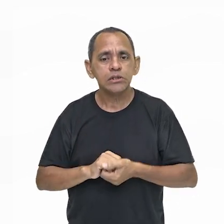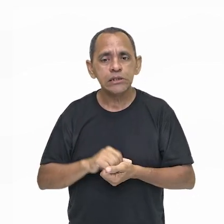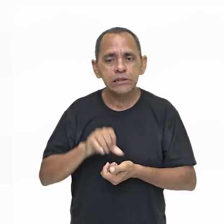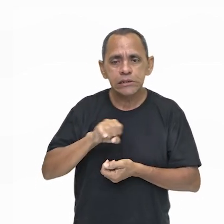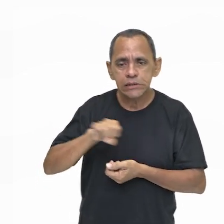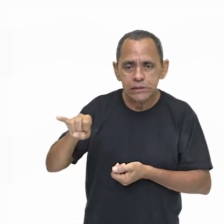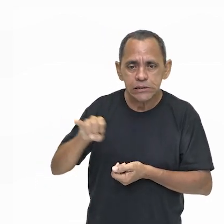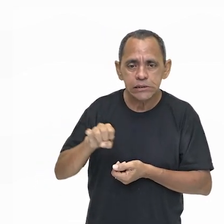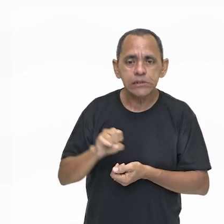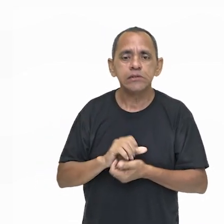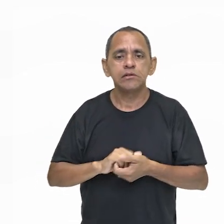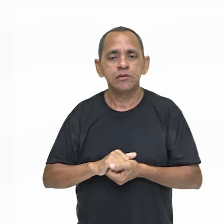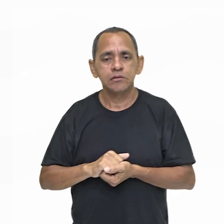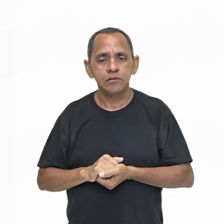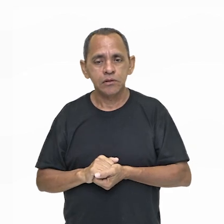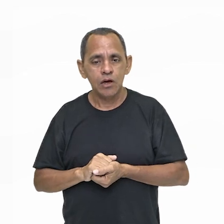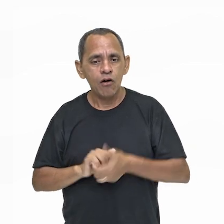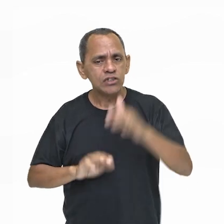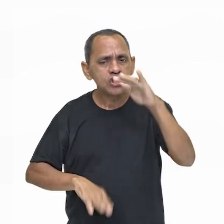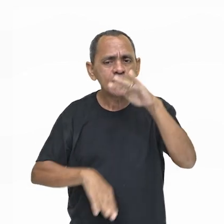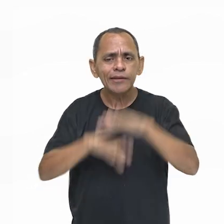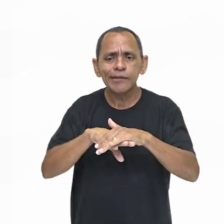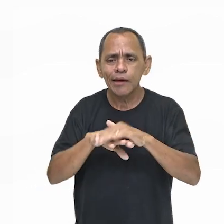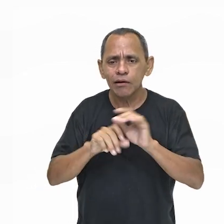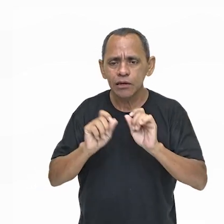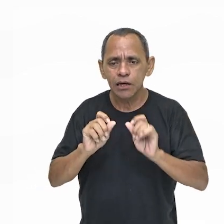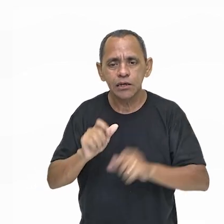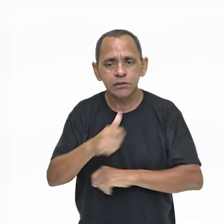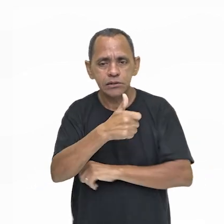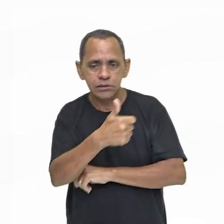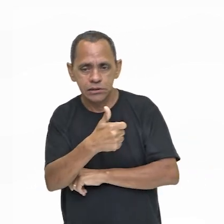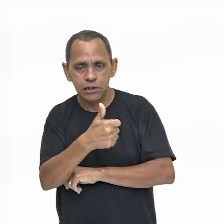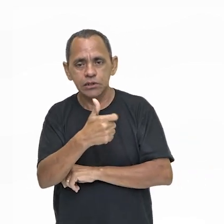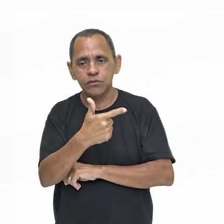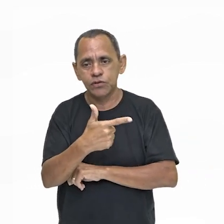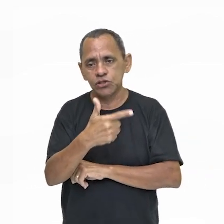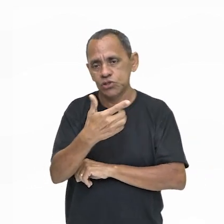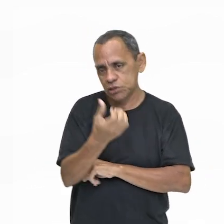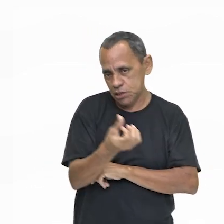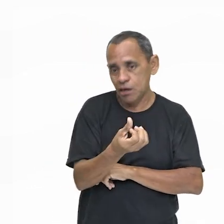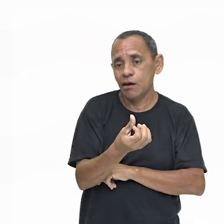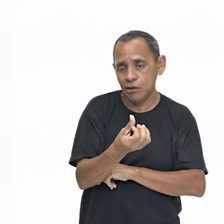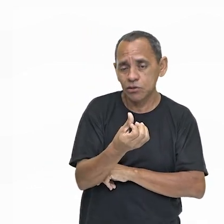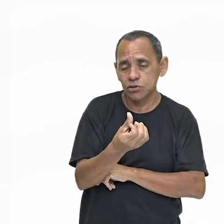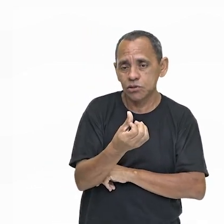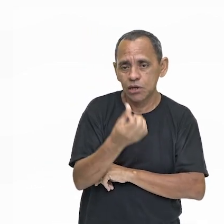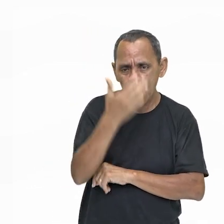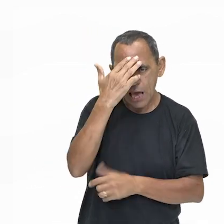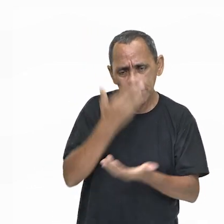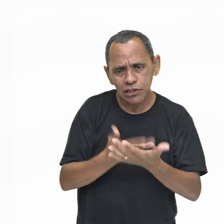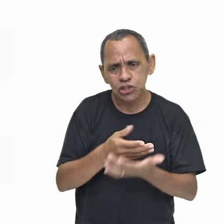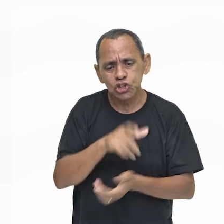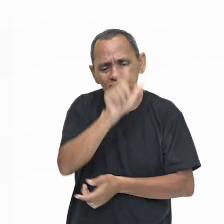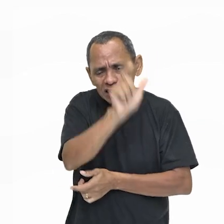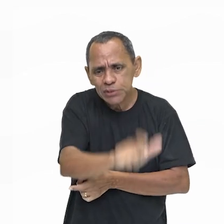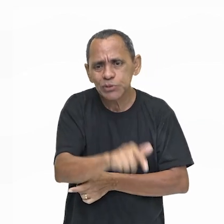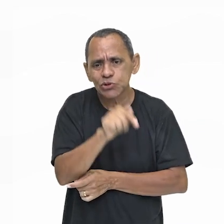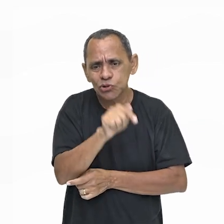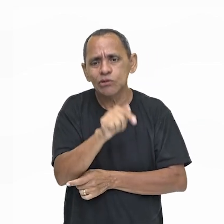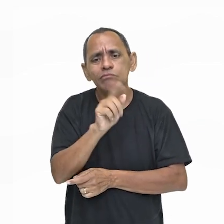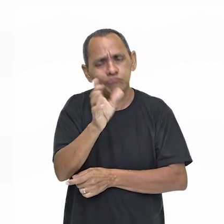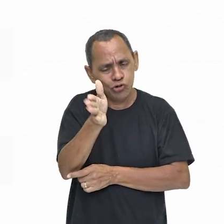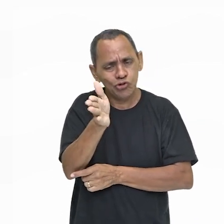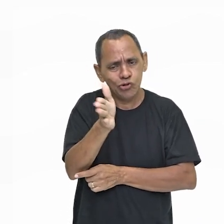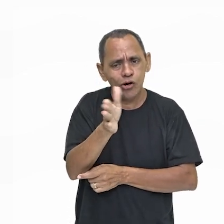até 120, 126, você já é considerado diabético do tipo 2. Gente, e